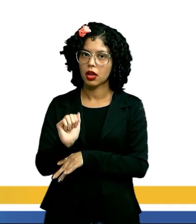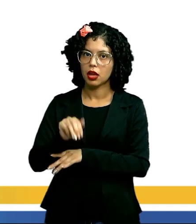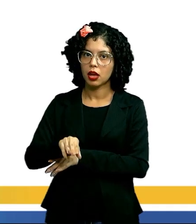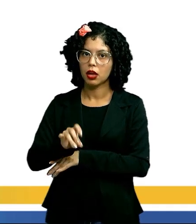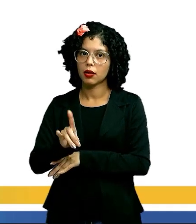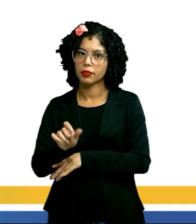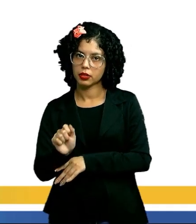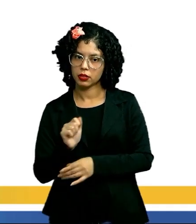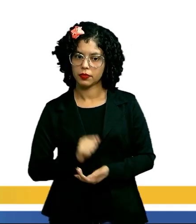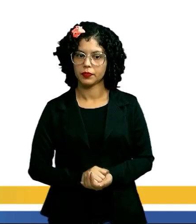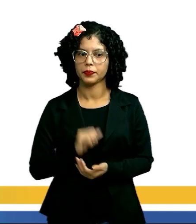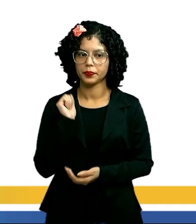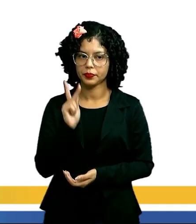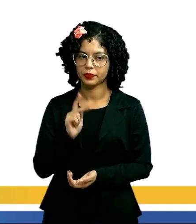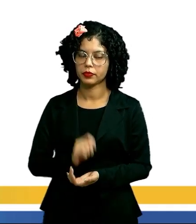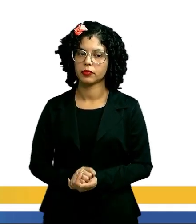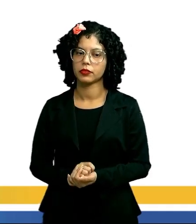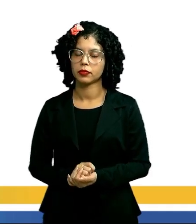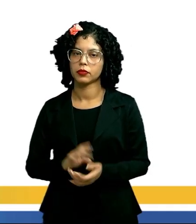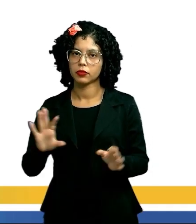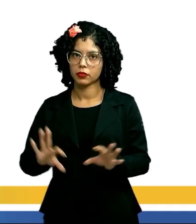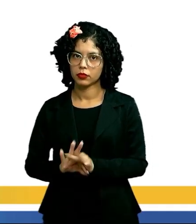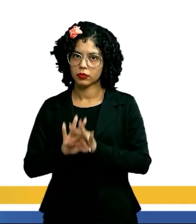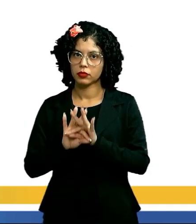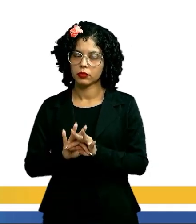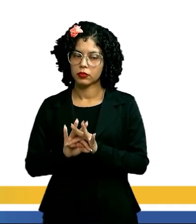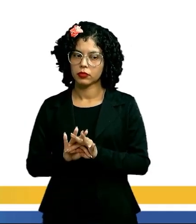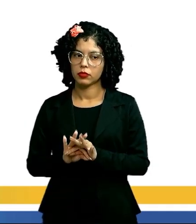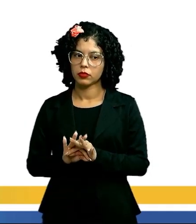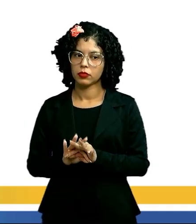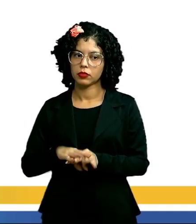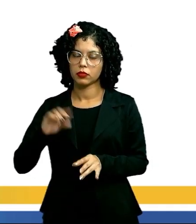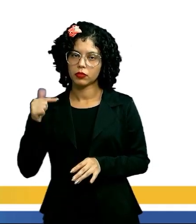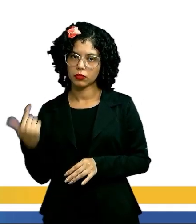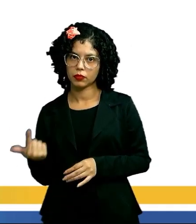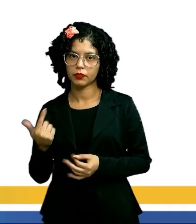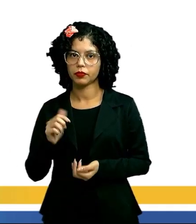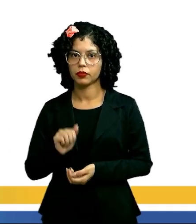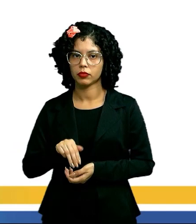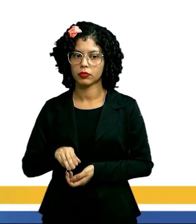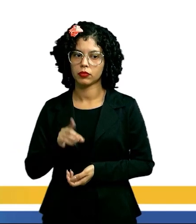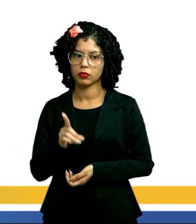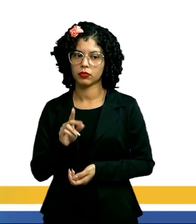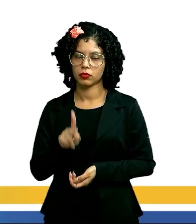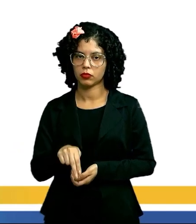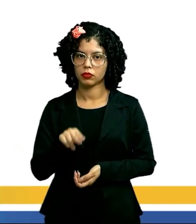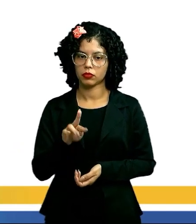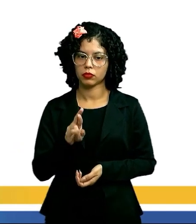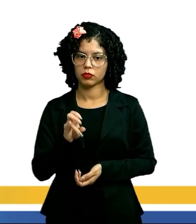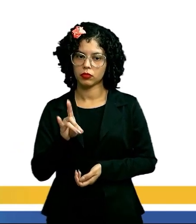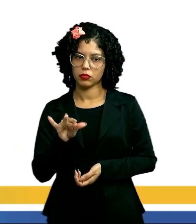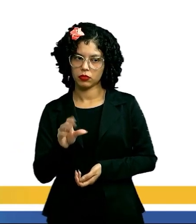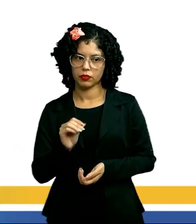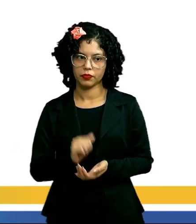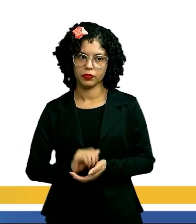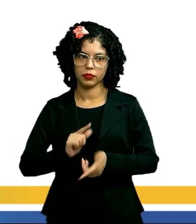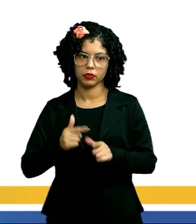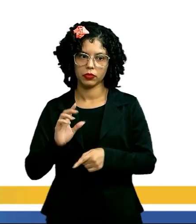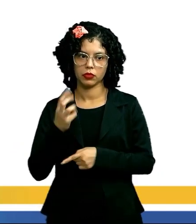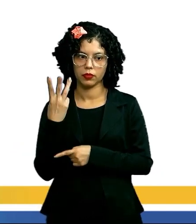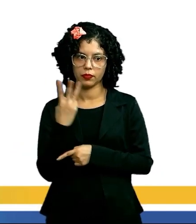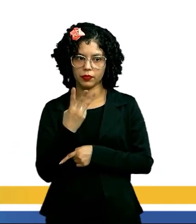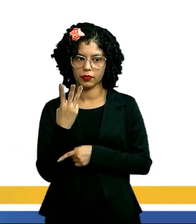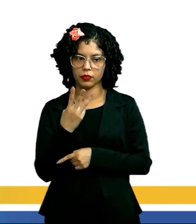estão entre carbonos, tá? Ou elas estão ligadas a uma hidroxila, ou elas estão ligadas a um nitrogênio. Letra D,